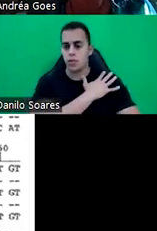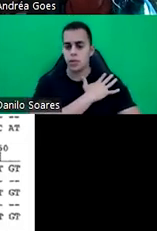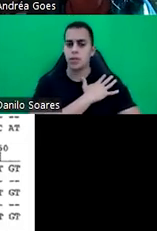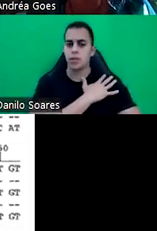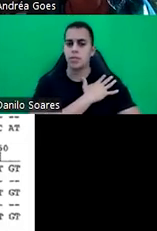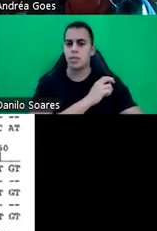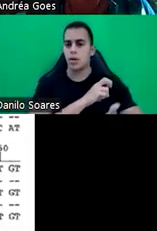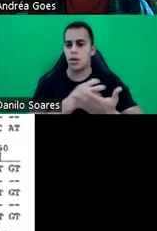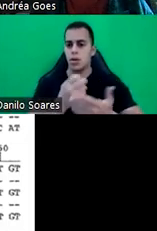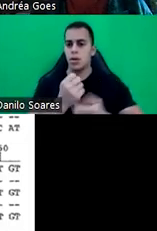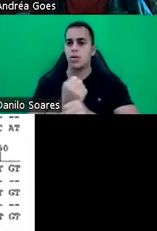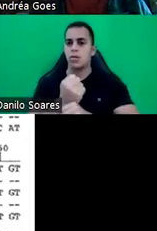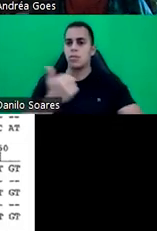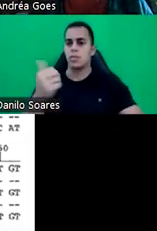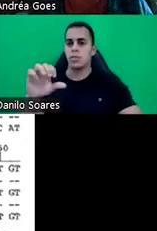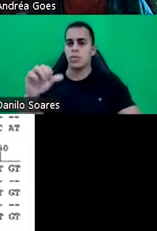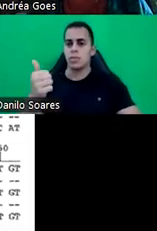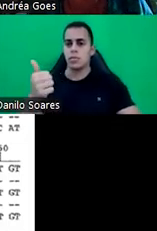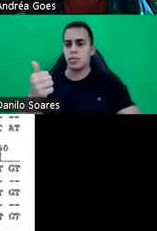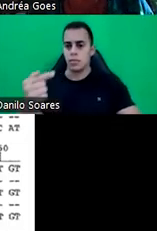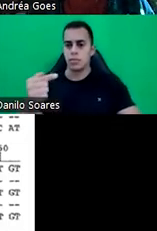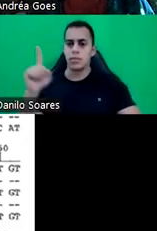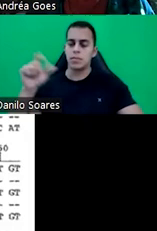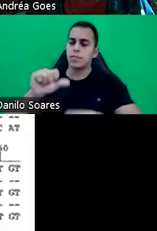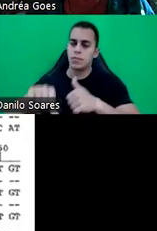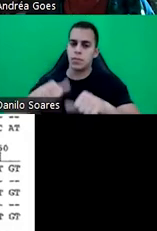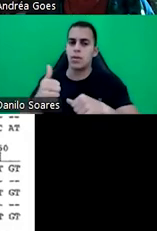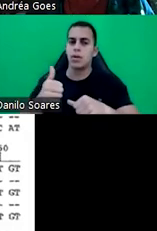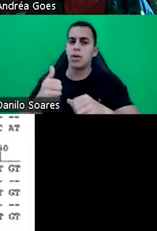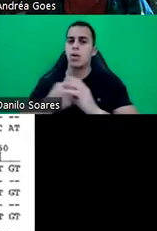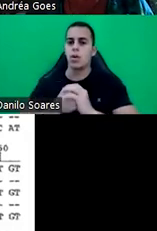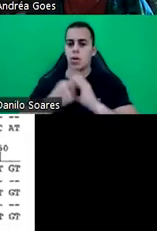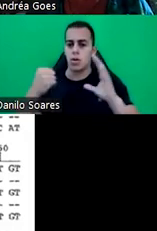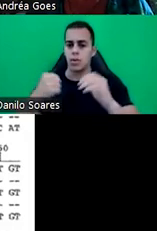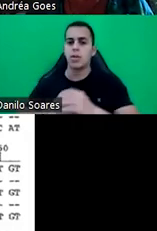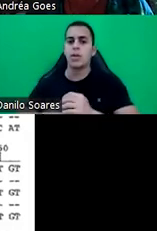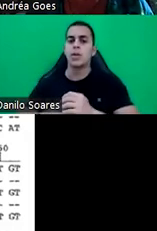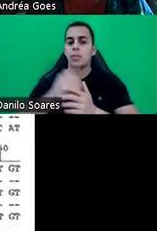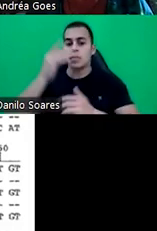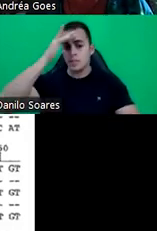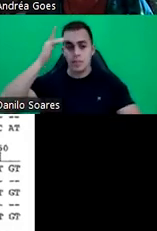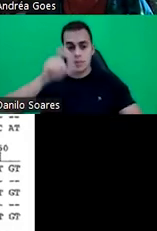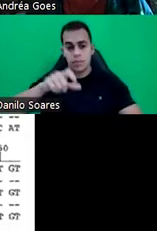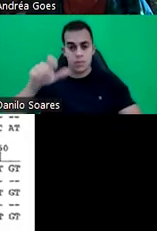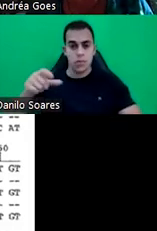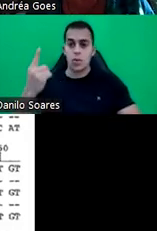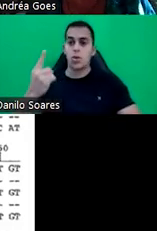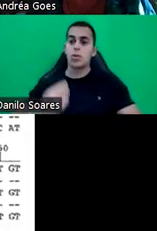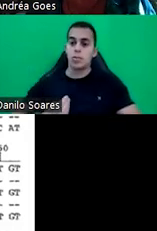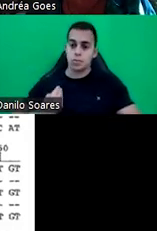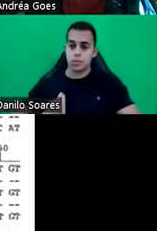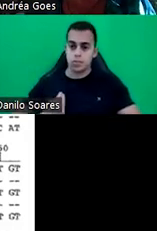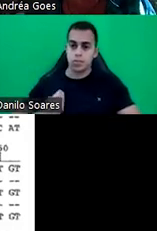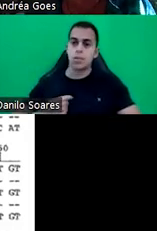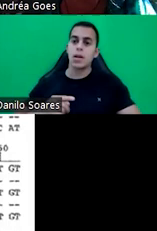de 1917, quando eles se tornaram comunistas. Então, uma das pessoas da família sobreviveram e